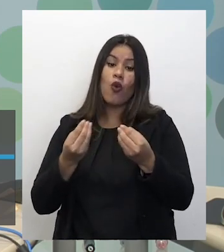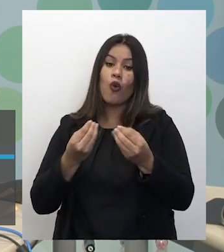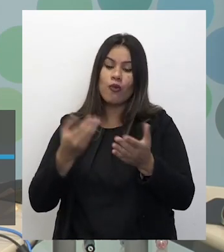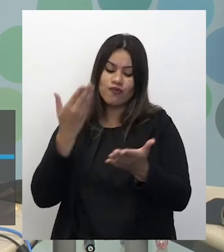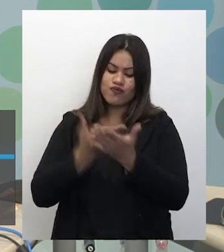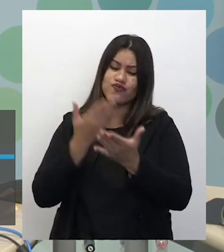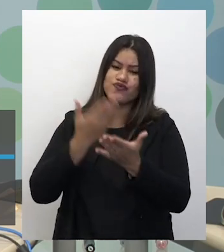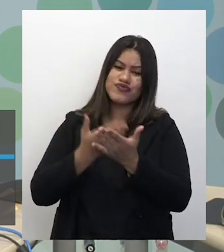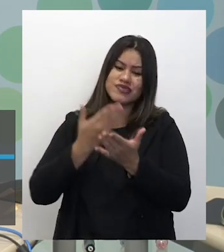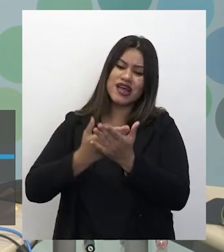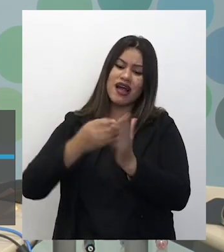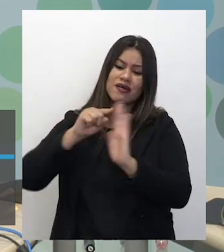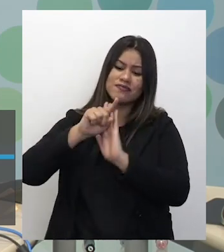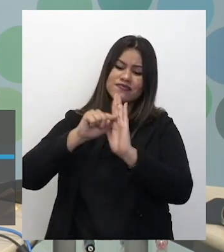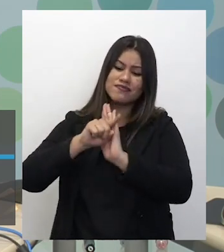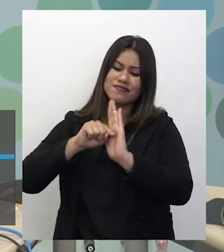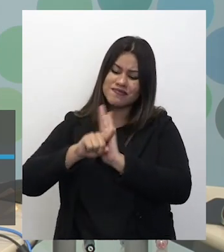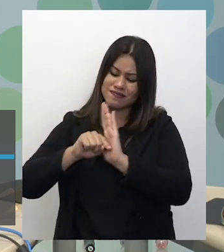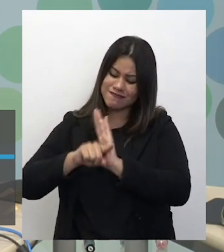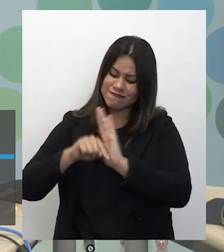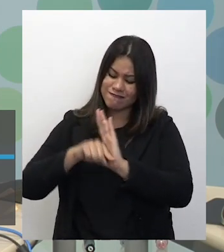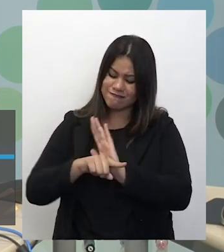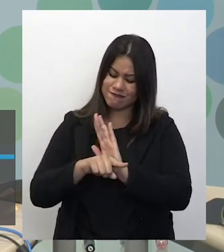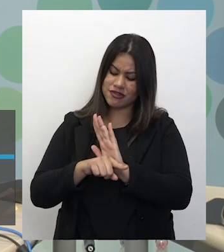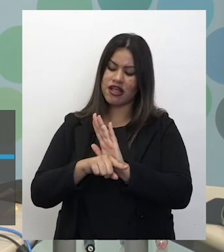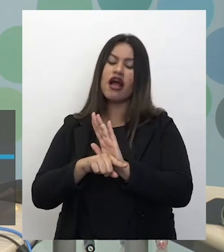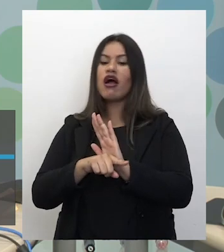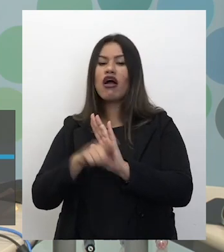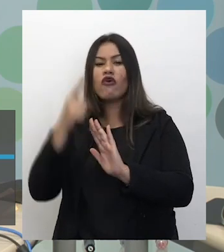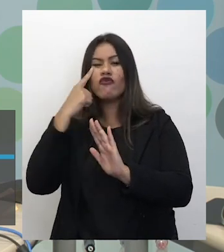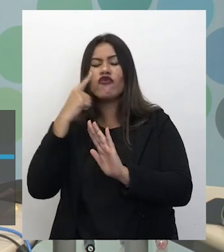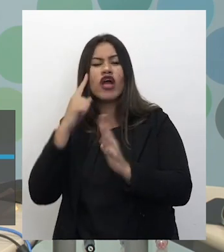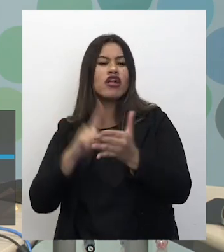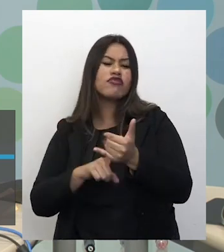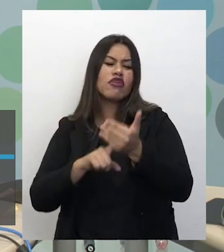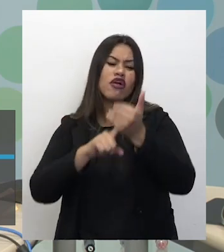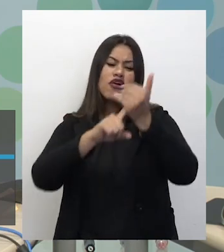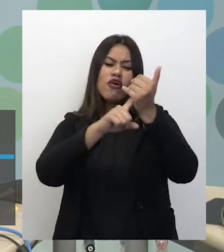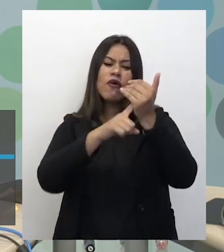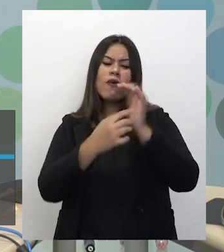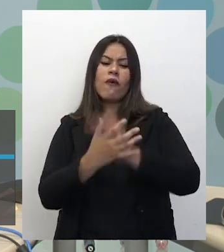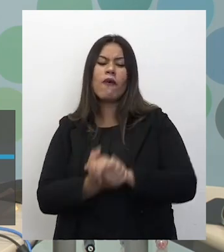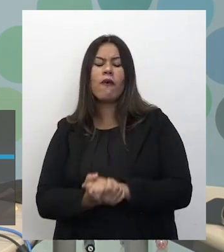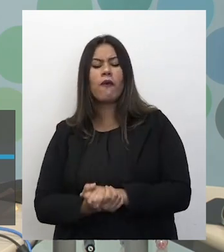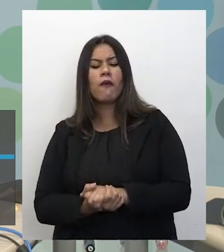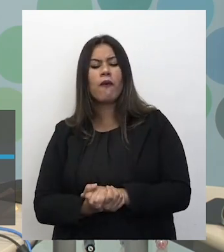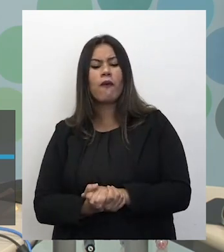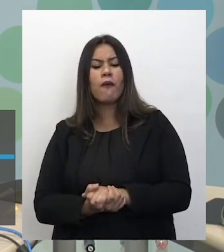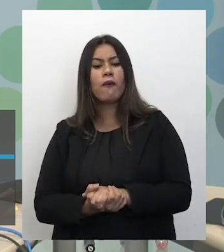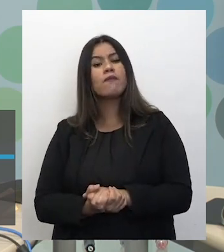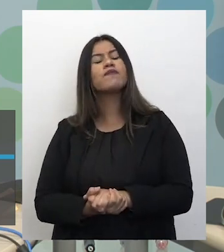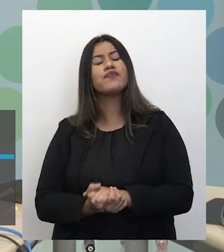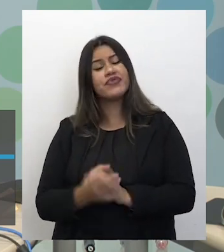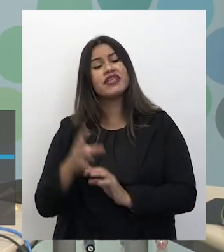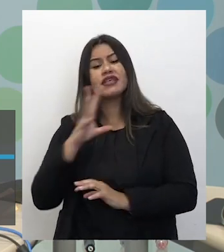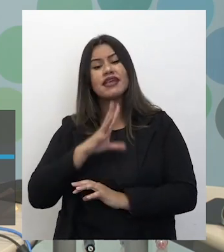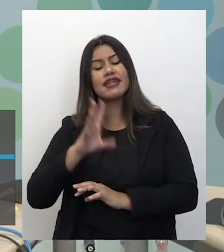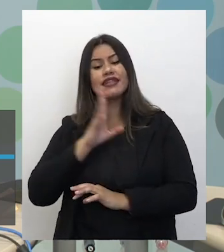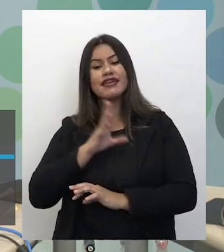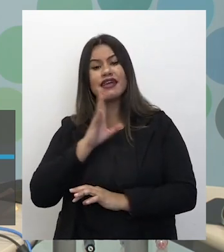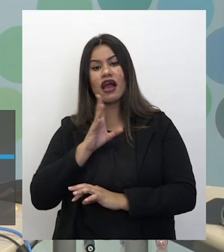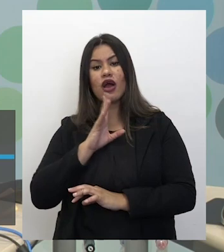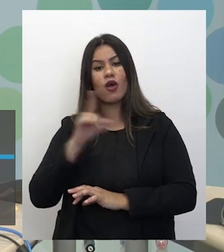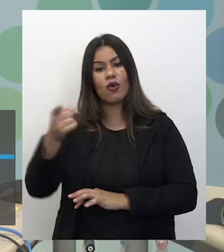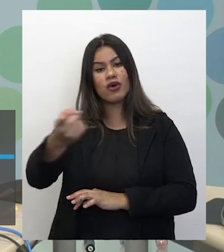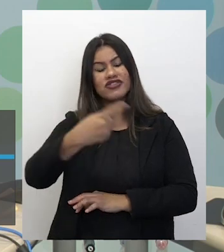pesquisando, analisando determinadas coisas de tecnologia ou de, enfim. E aí é um campo legal a gente trabalhar